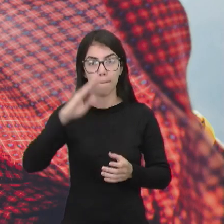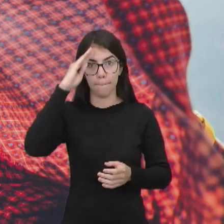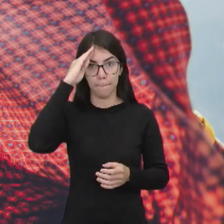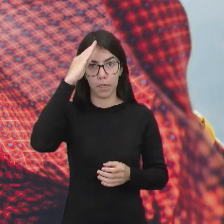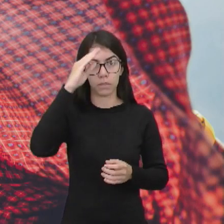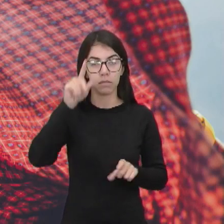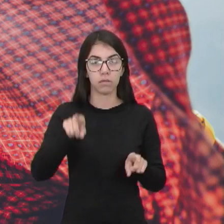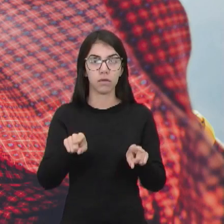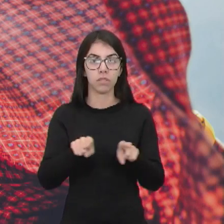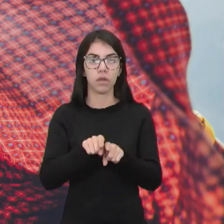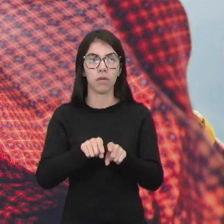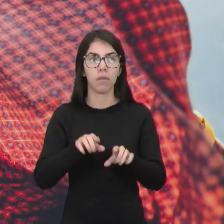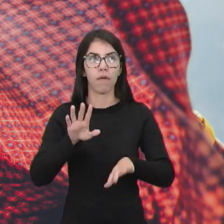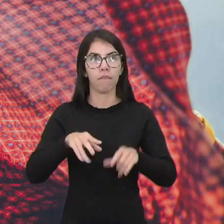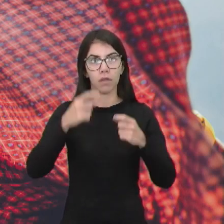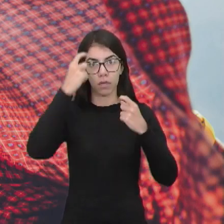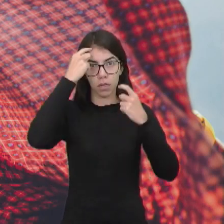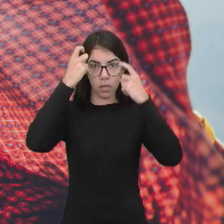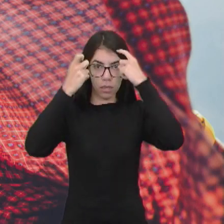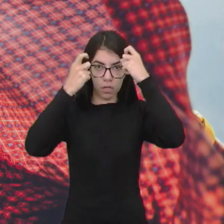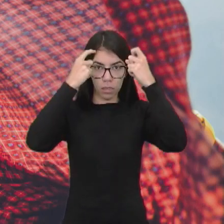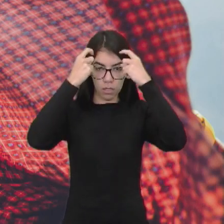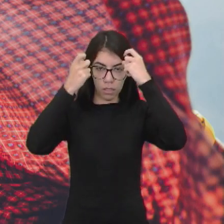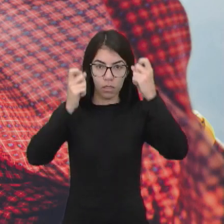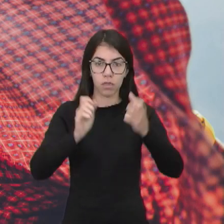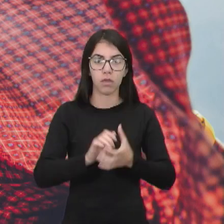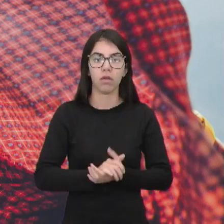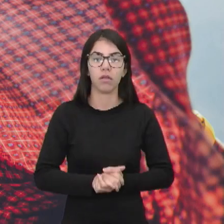principalmente não ter ideias do tipo